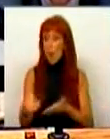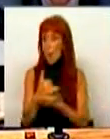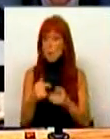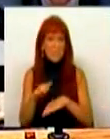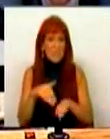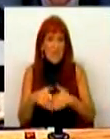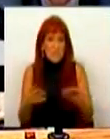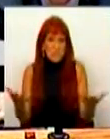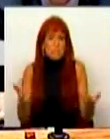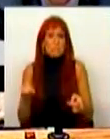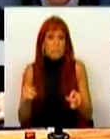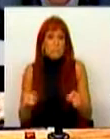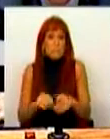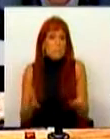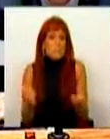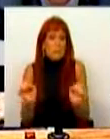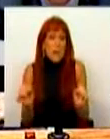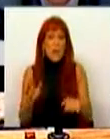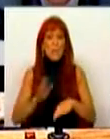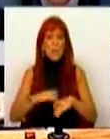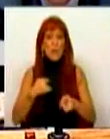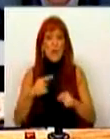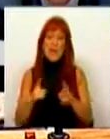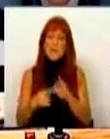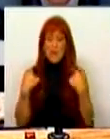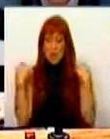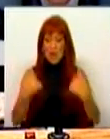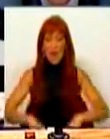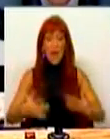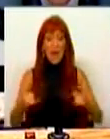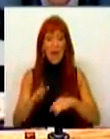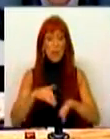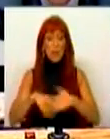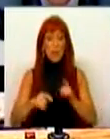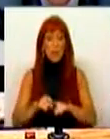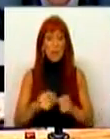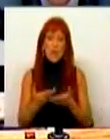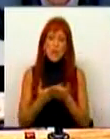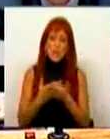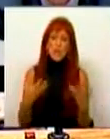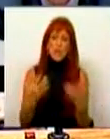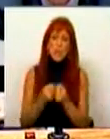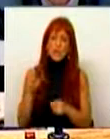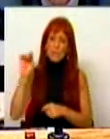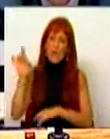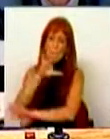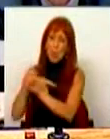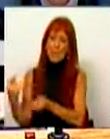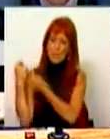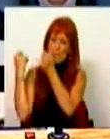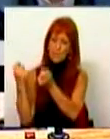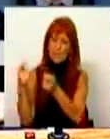para fazer o que quer que seja. Foi por isso que tivemos a necessidade de estabelecer uma negociação com o Banco Europeu de